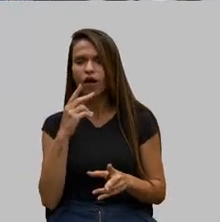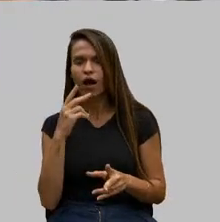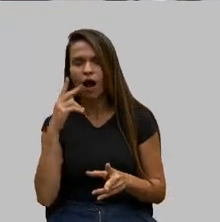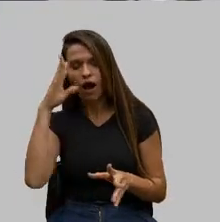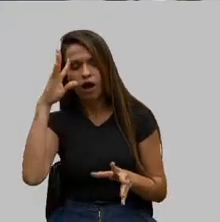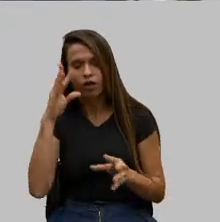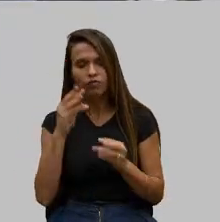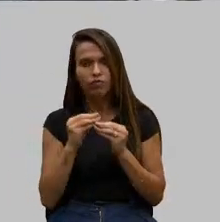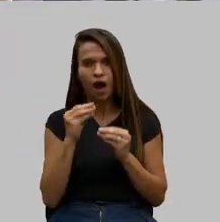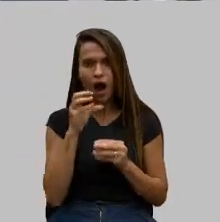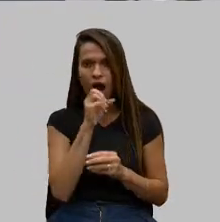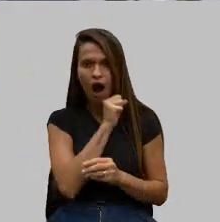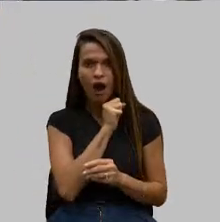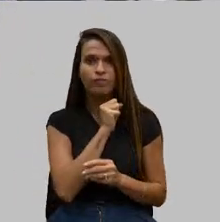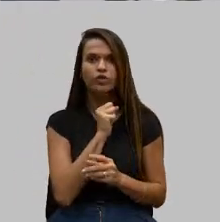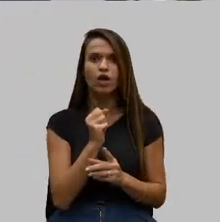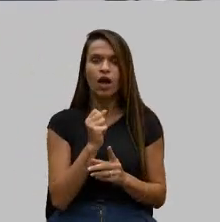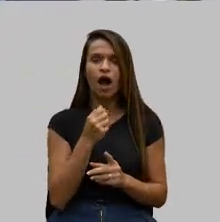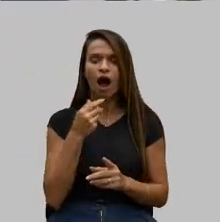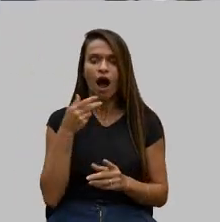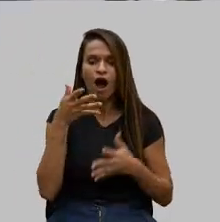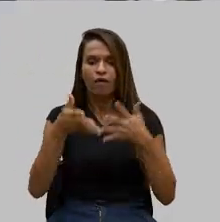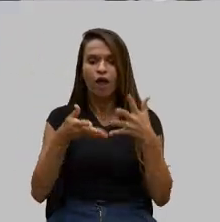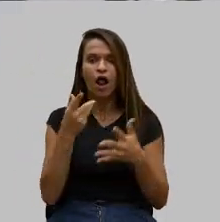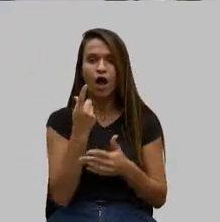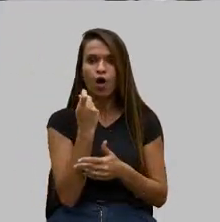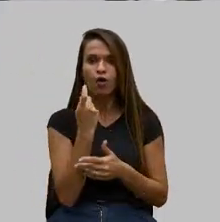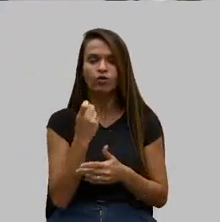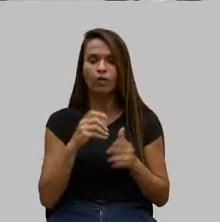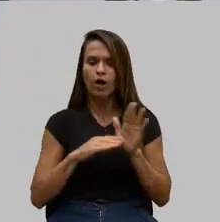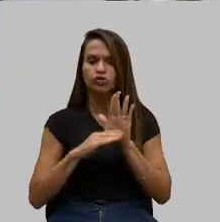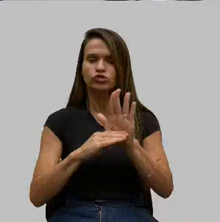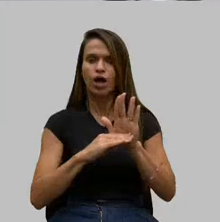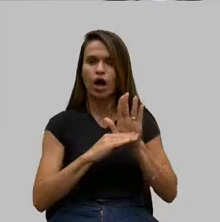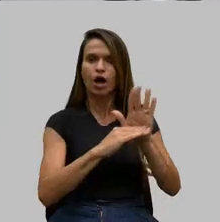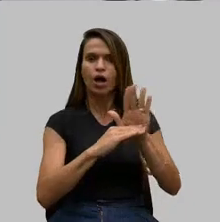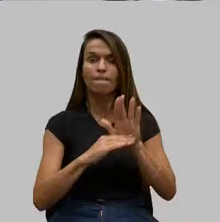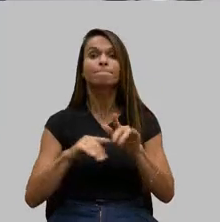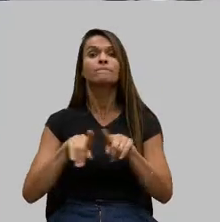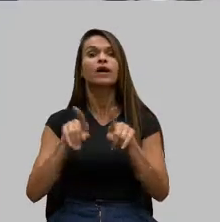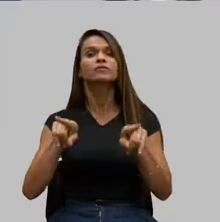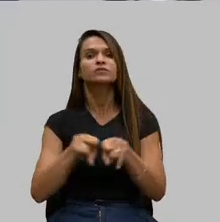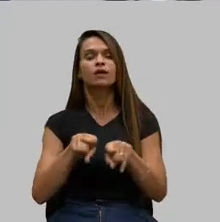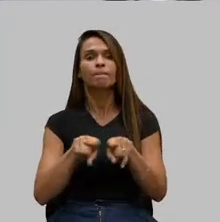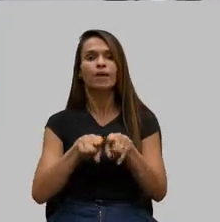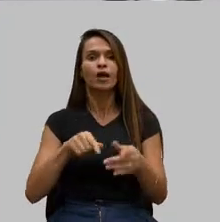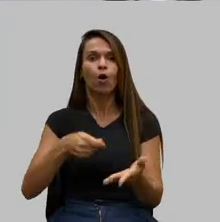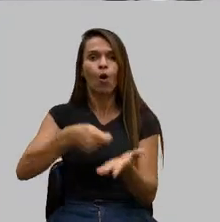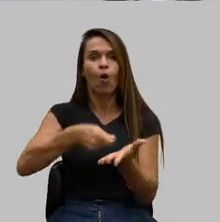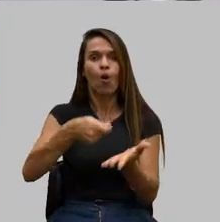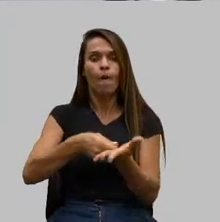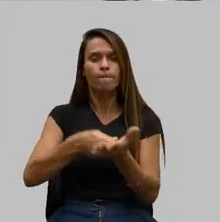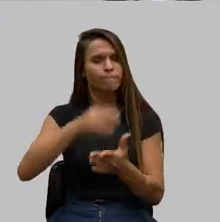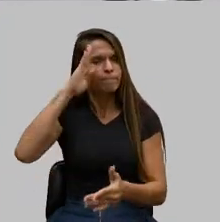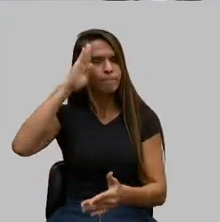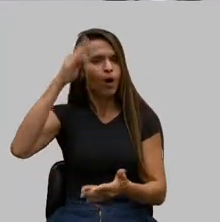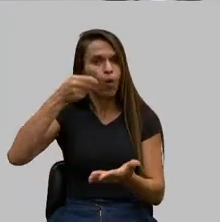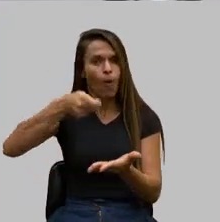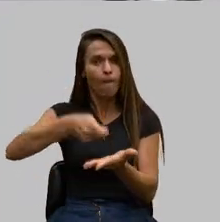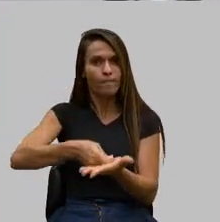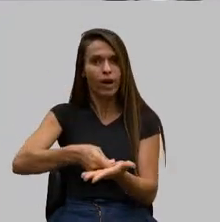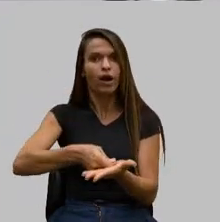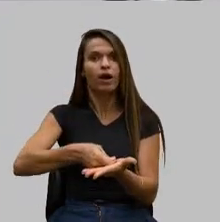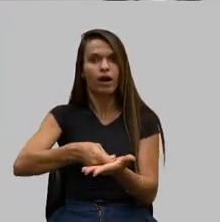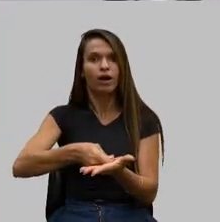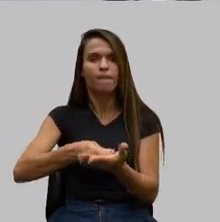ela única vamos ajudar vamos ajudar vamos ajudar mas vamos cobrar principalmente cobrar gente nós temos que